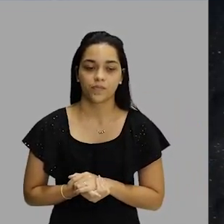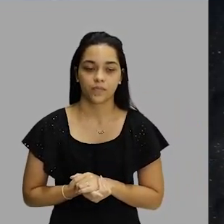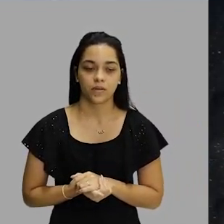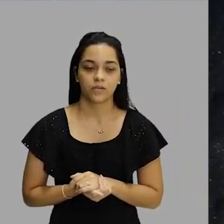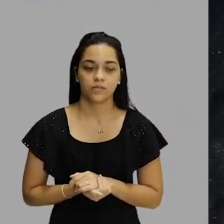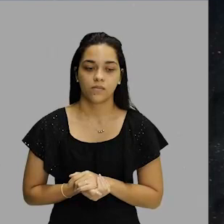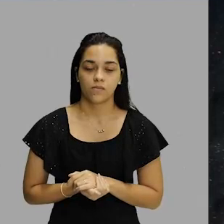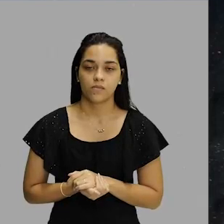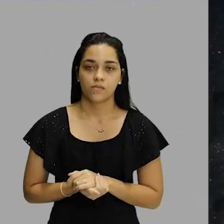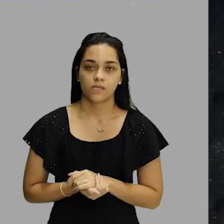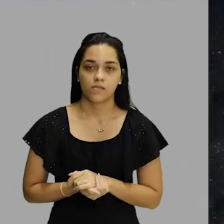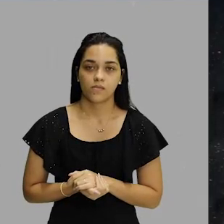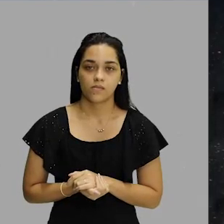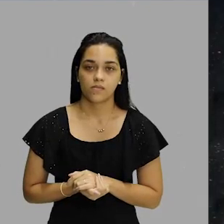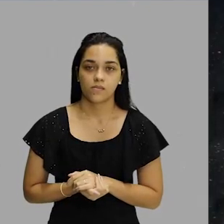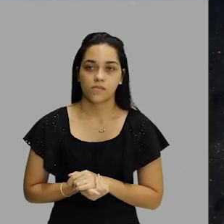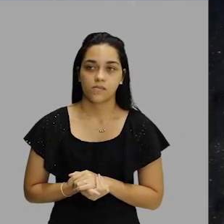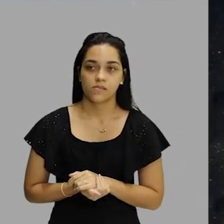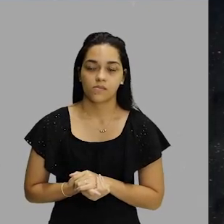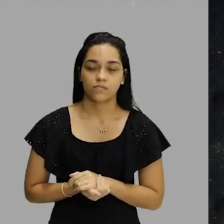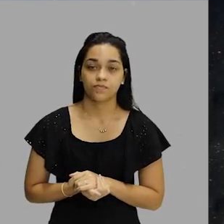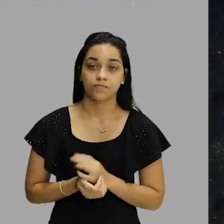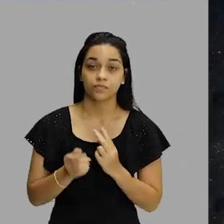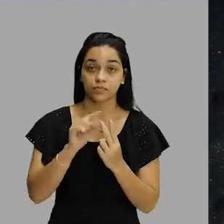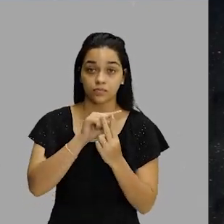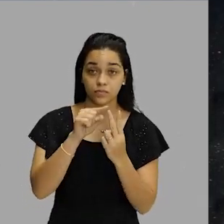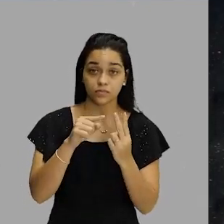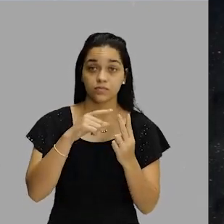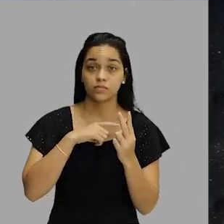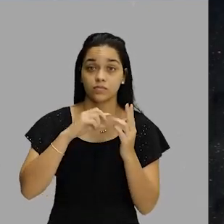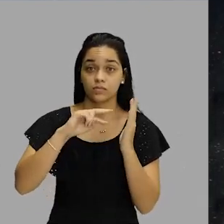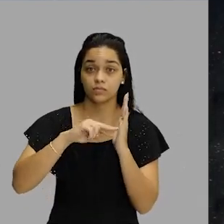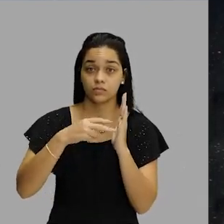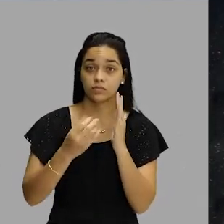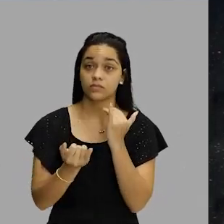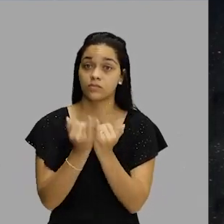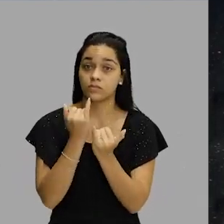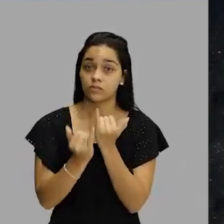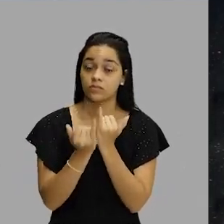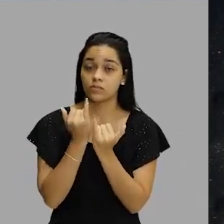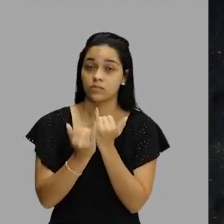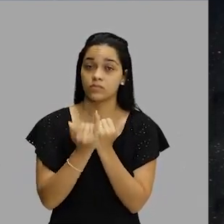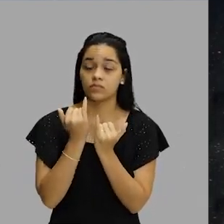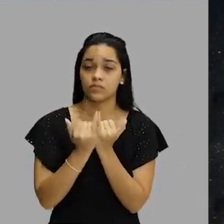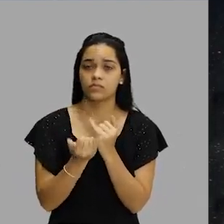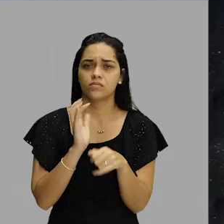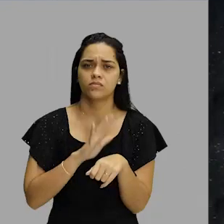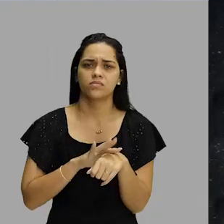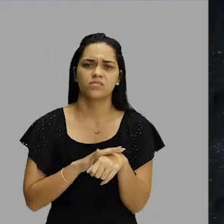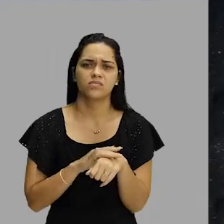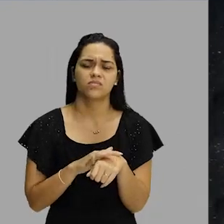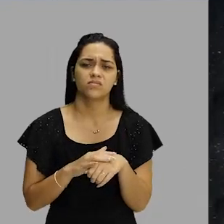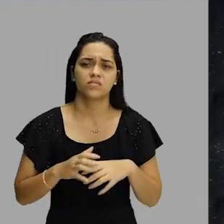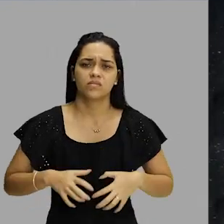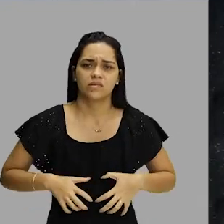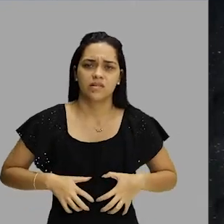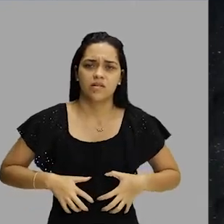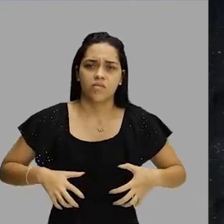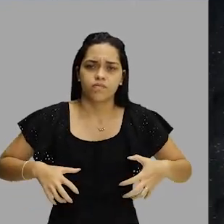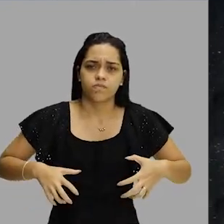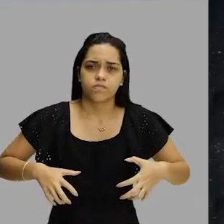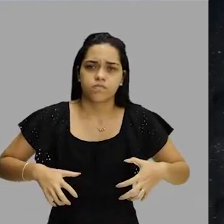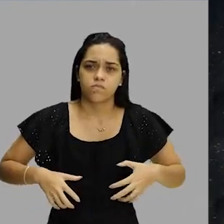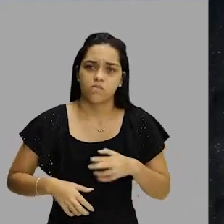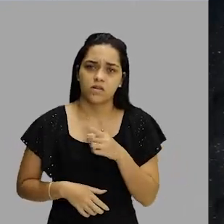que é chamada de amebíase. Ambos têm sintomas parecidos, tá? Que aí vai ser a inflamação do intestino.